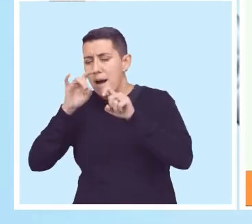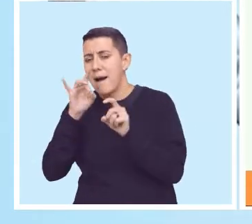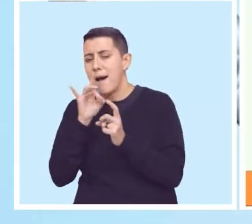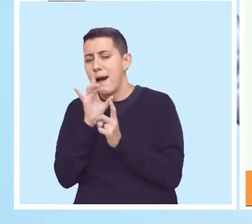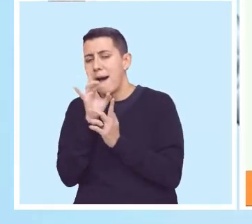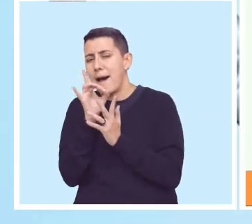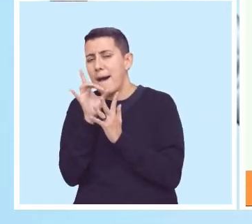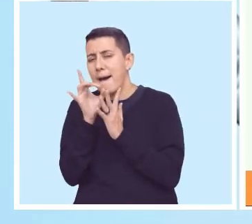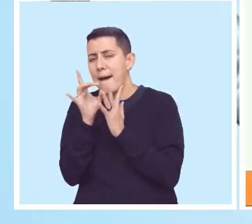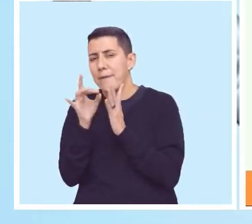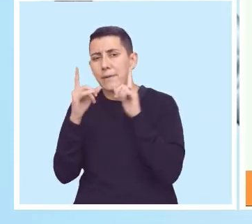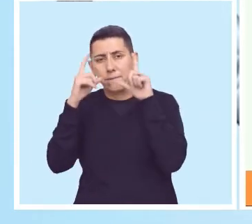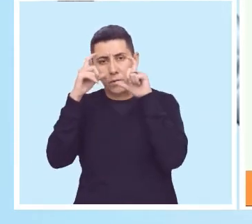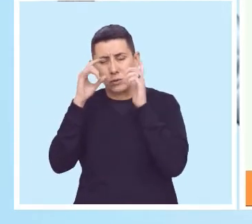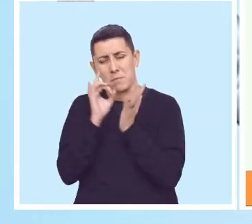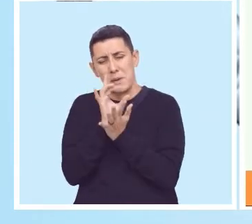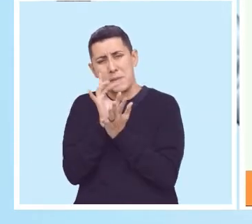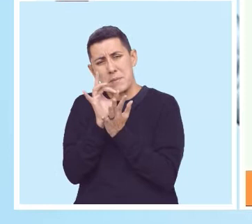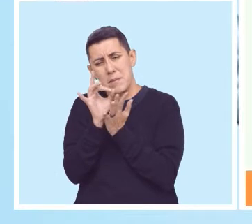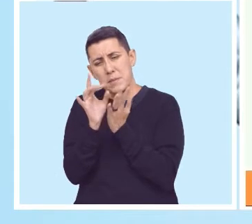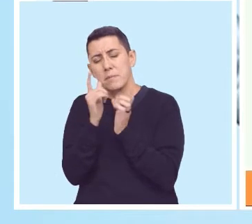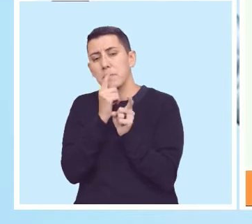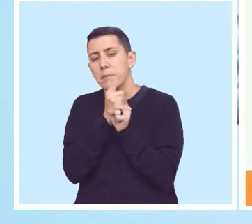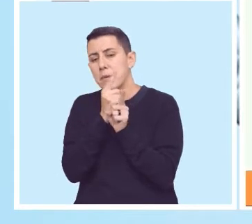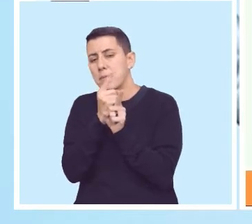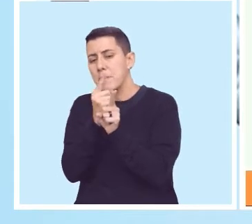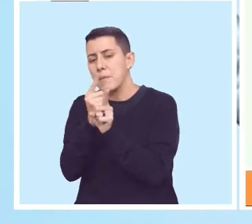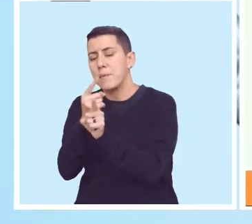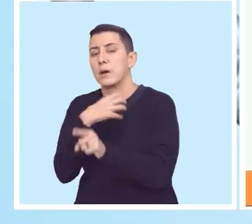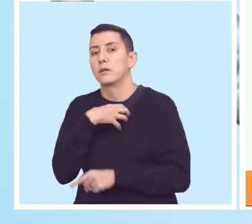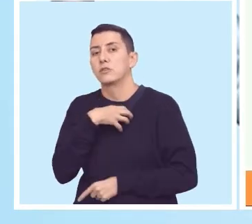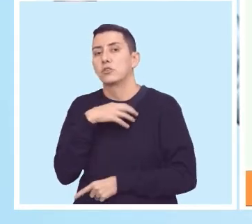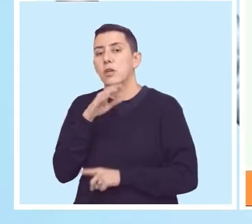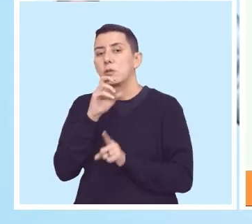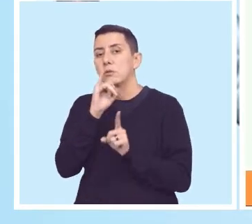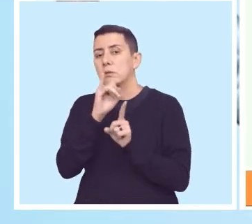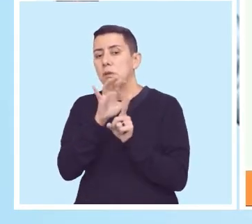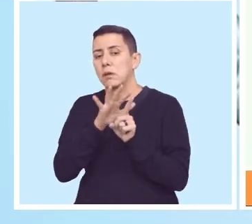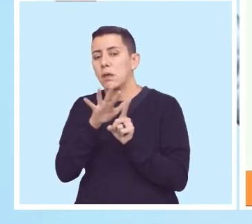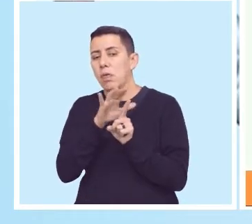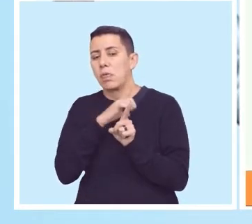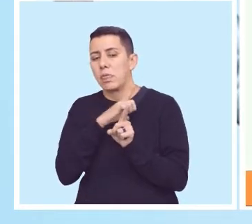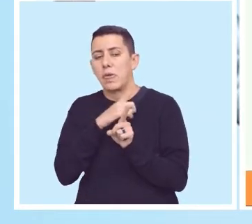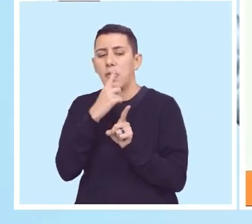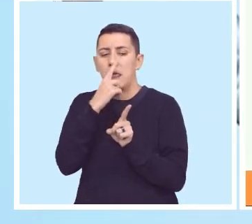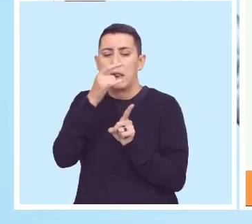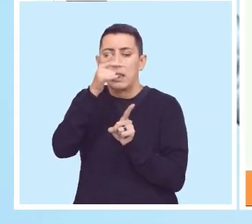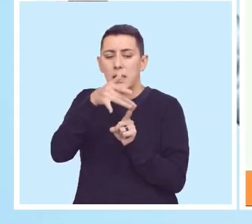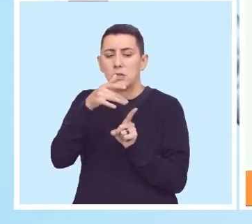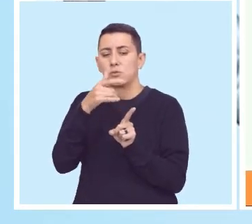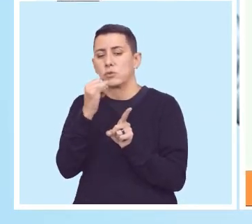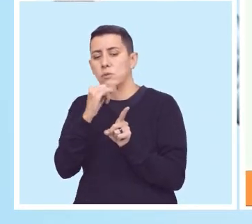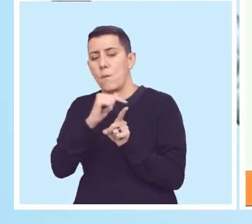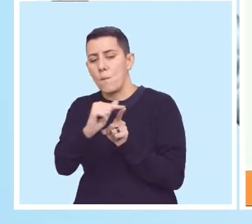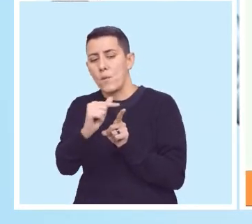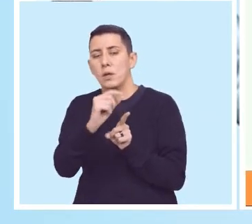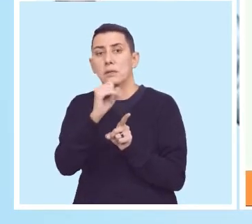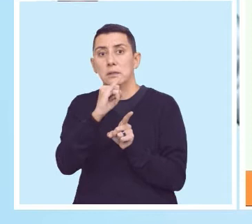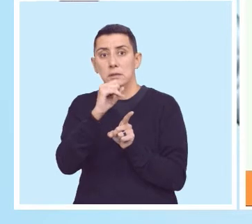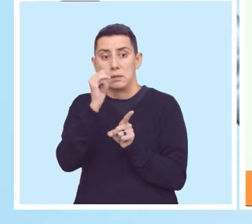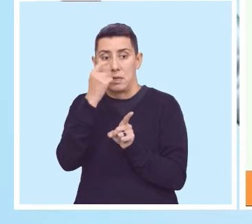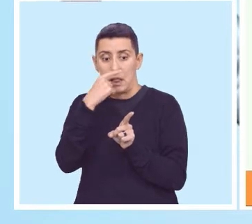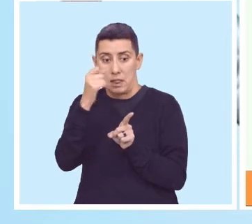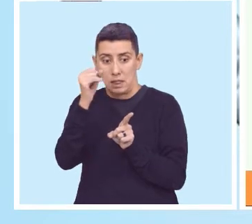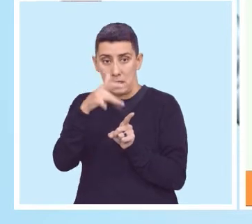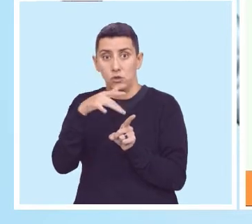cada imagem, para identificar se há lixo ou não há lixo ali naquela imagem, qual é a quantidade de lixo e gerar